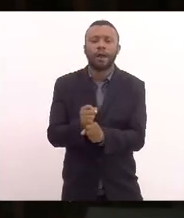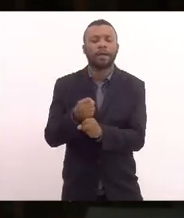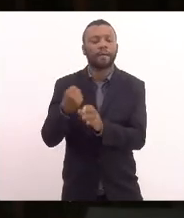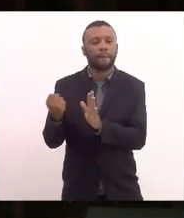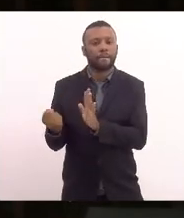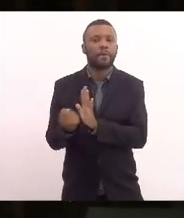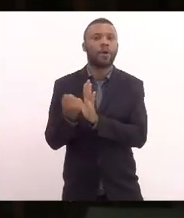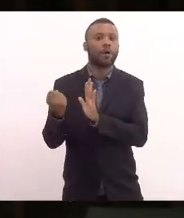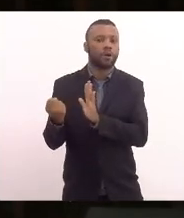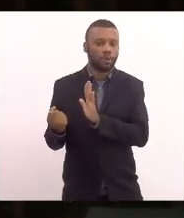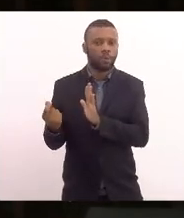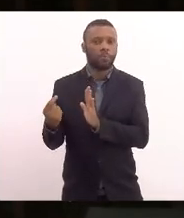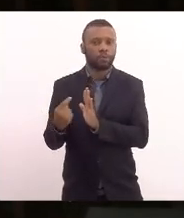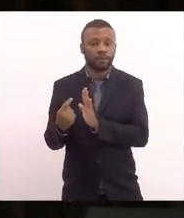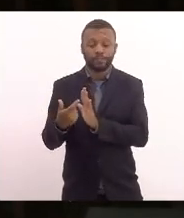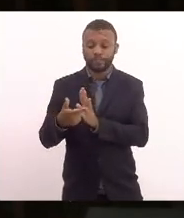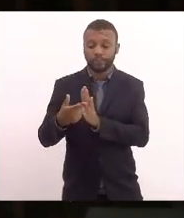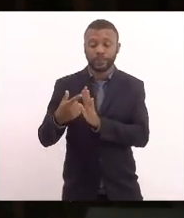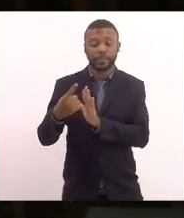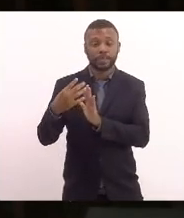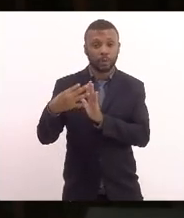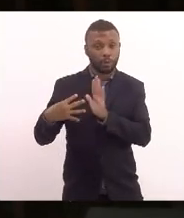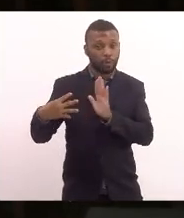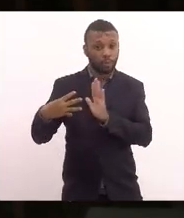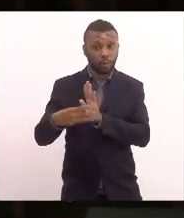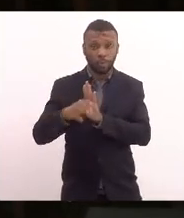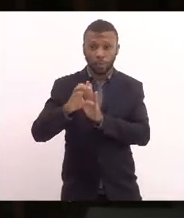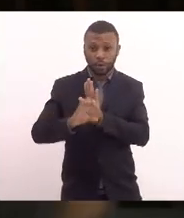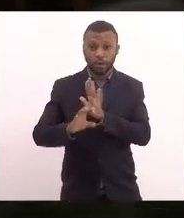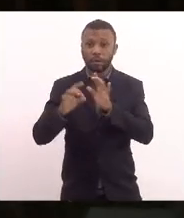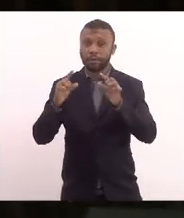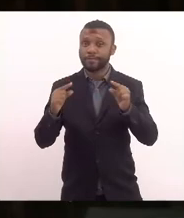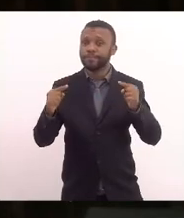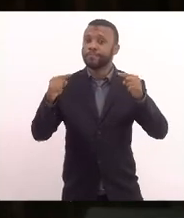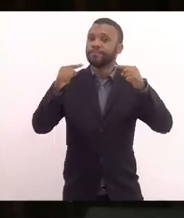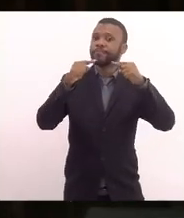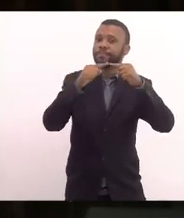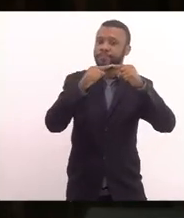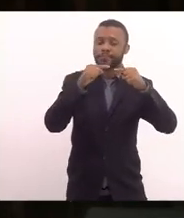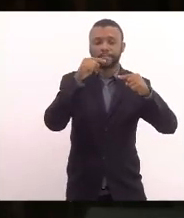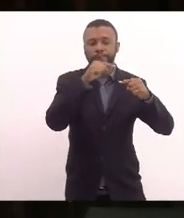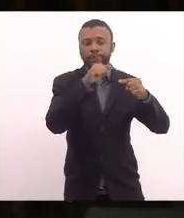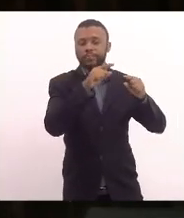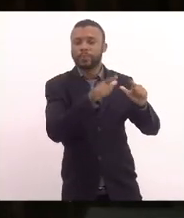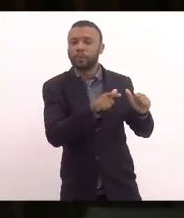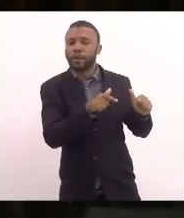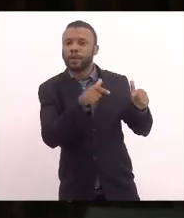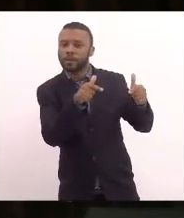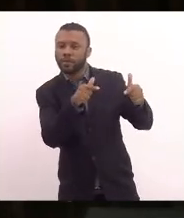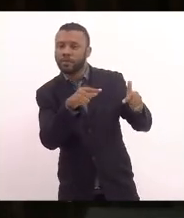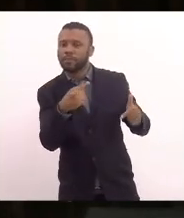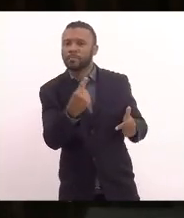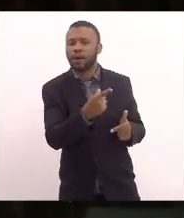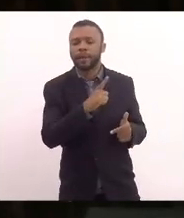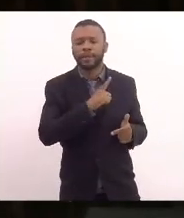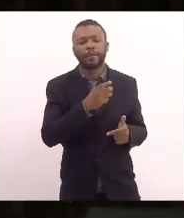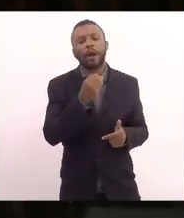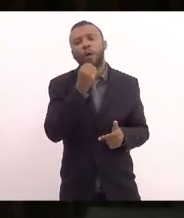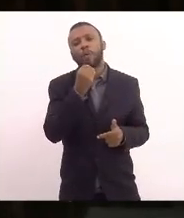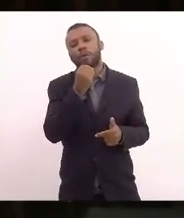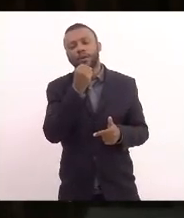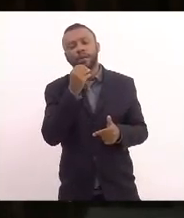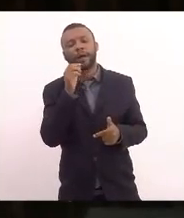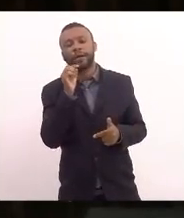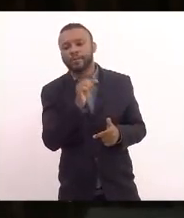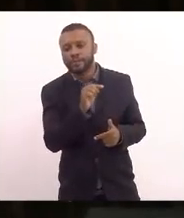Esse currículo, ele tem a ver com o fato de ter sido